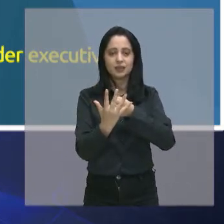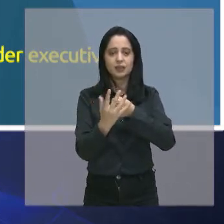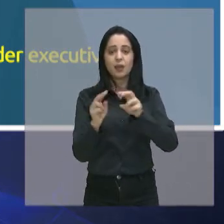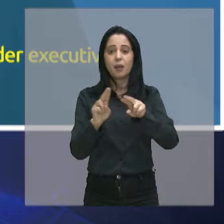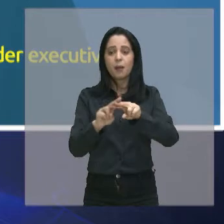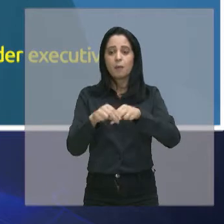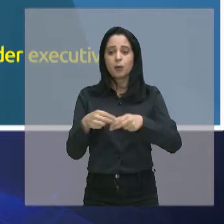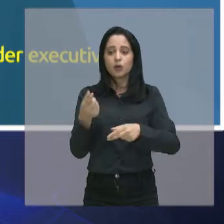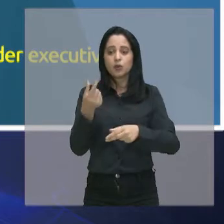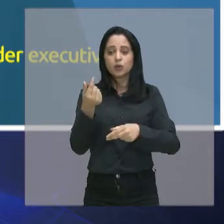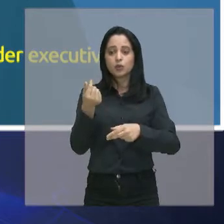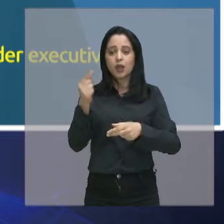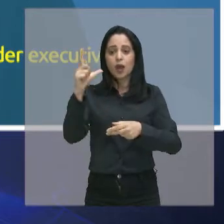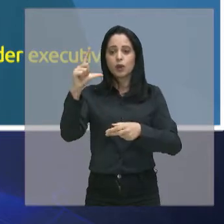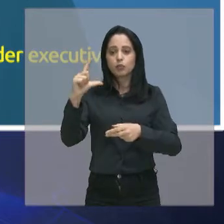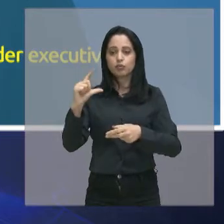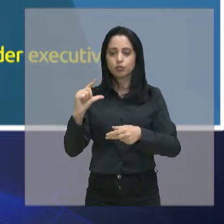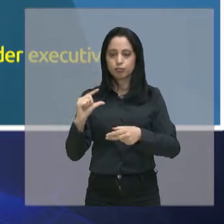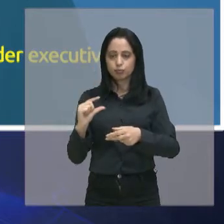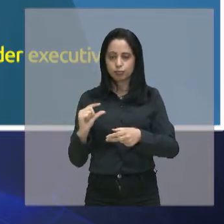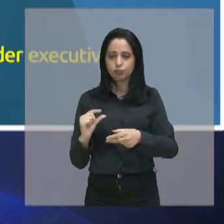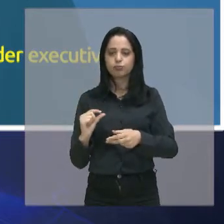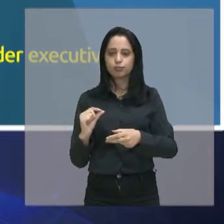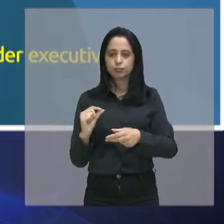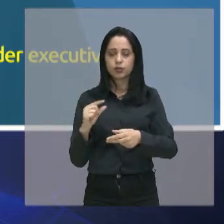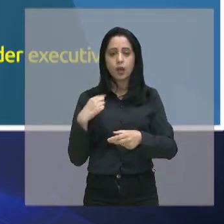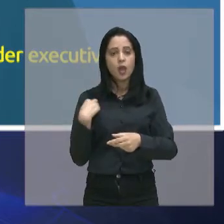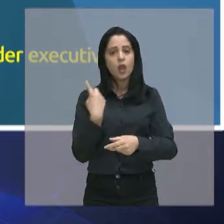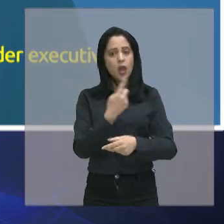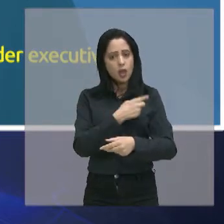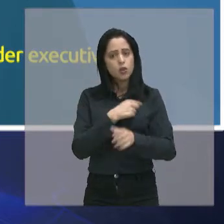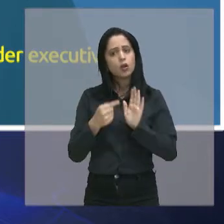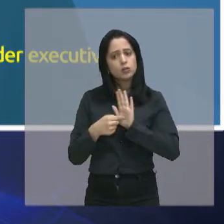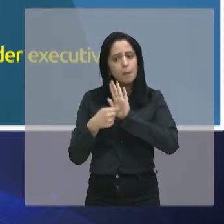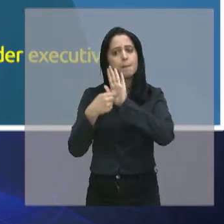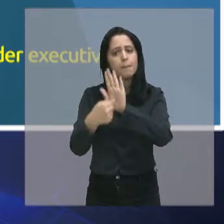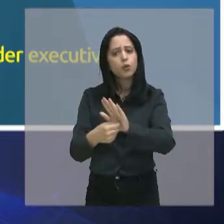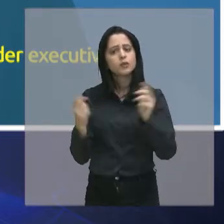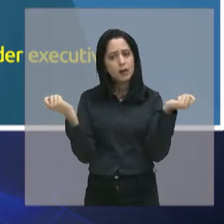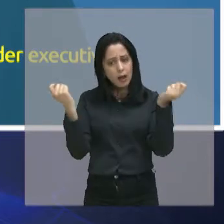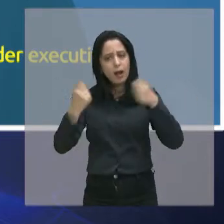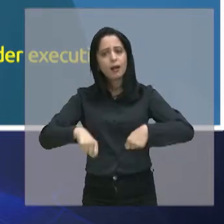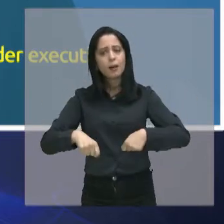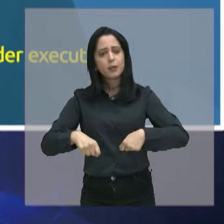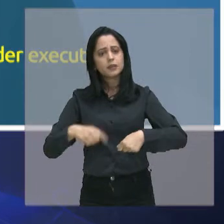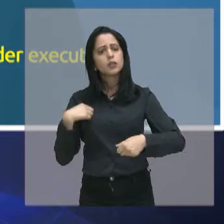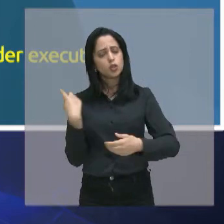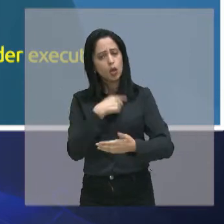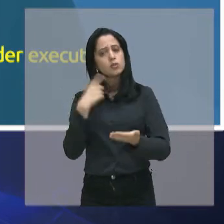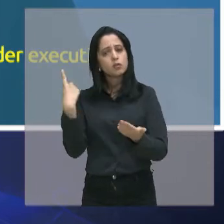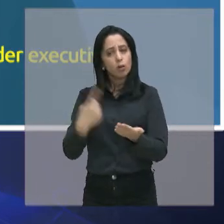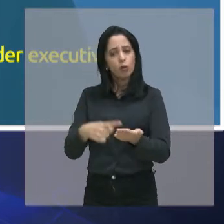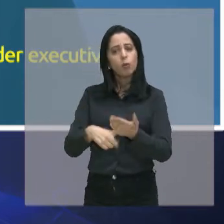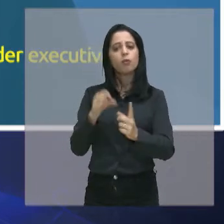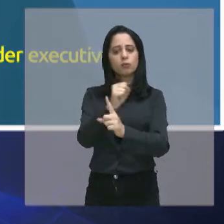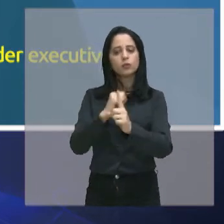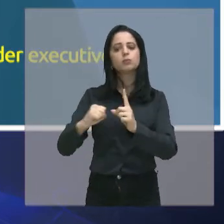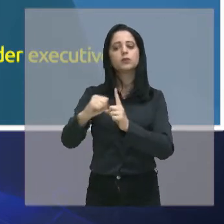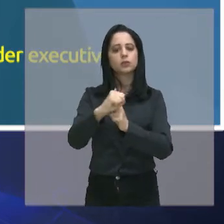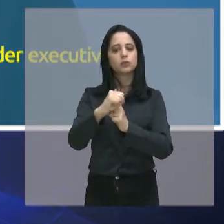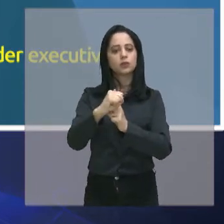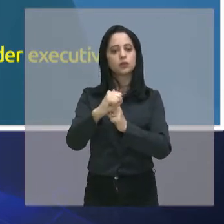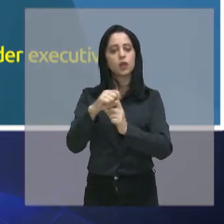como categoria médica, demos demonstração cabal do nosso compromisso com a sociedade e